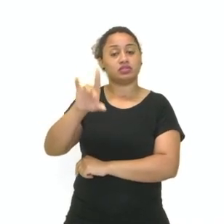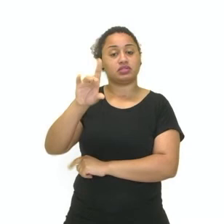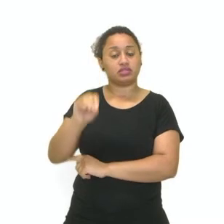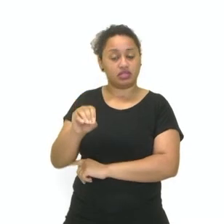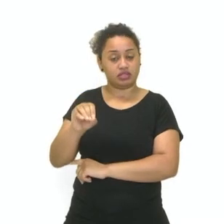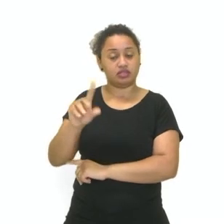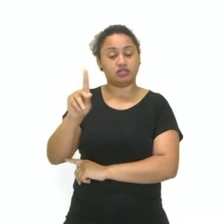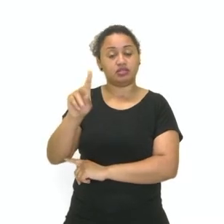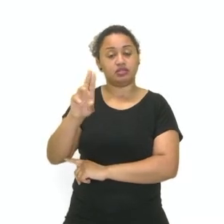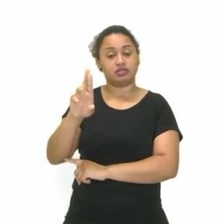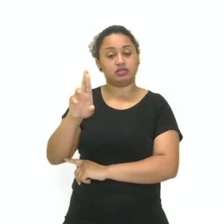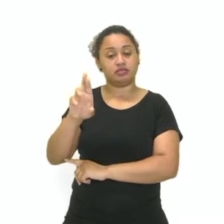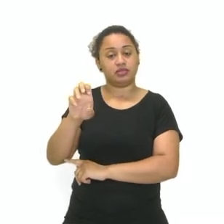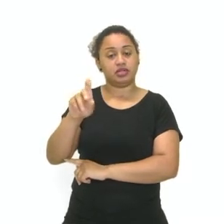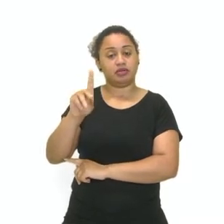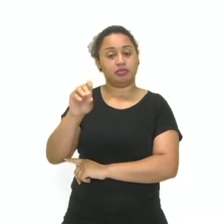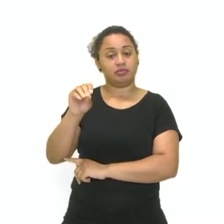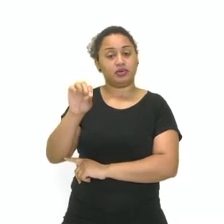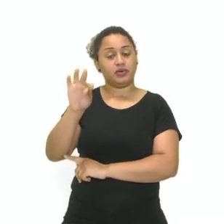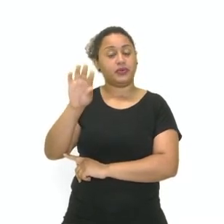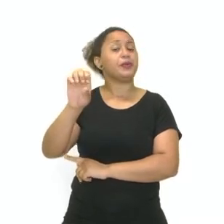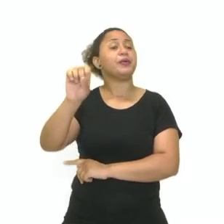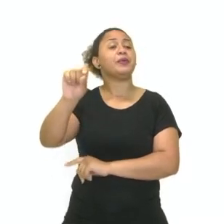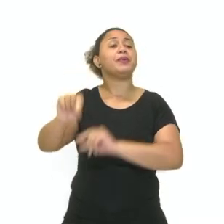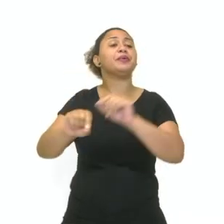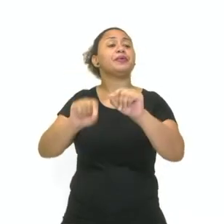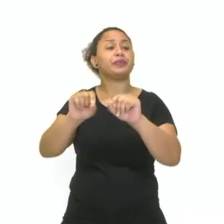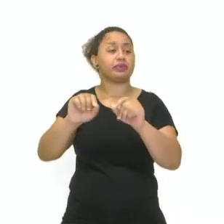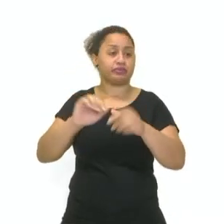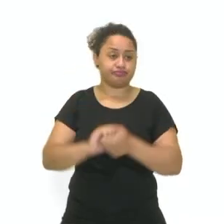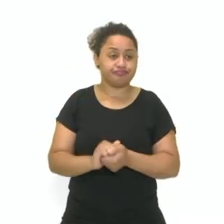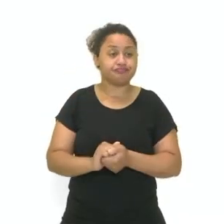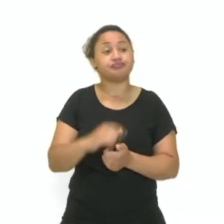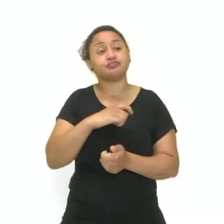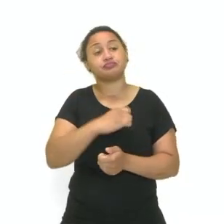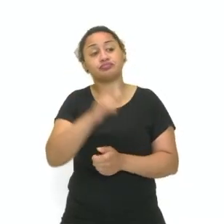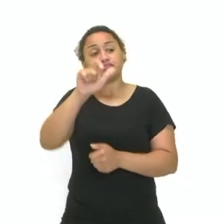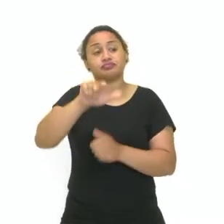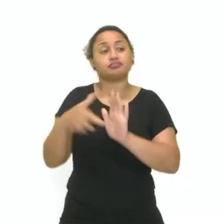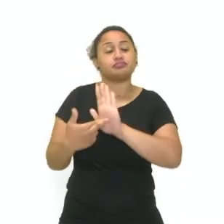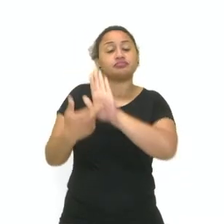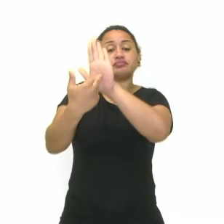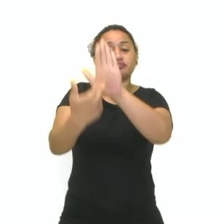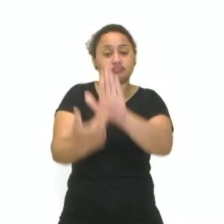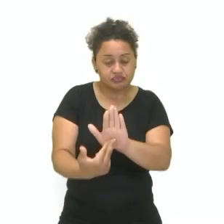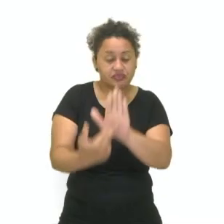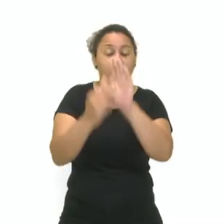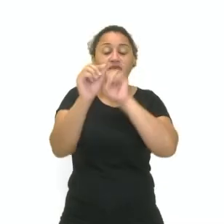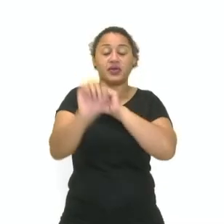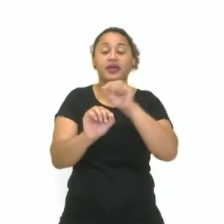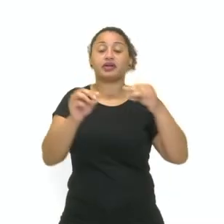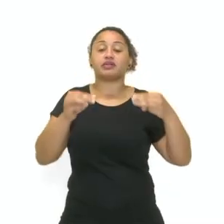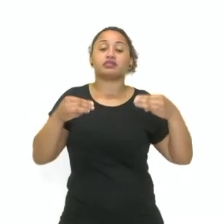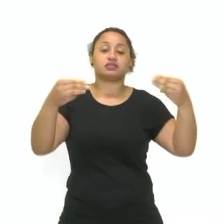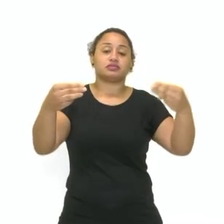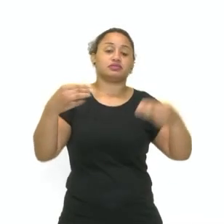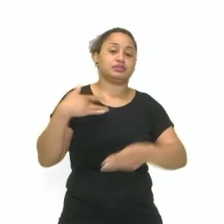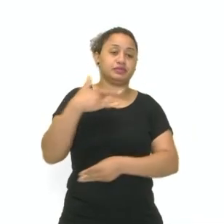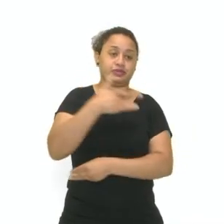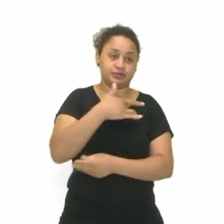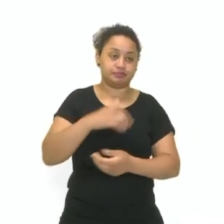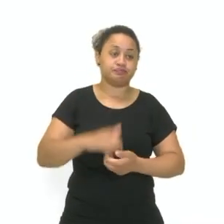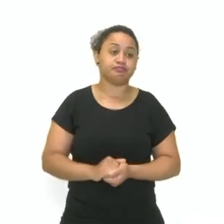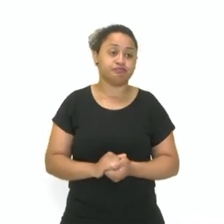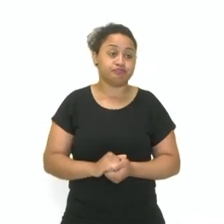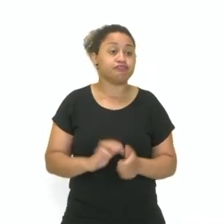os autorizados prepostos são as autoridades representantes do Ministério da Saúde. E